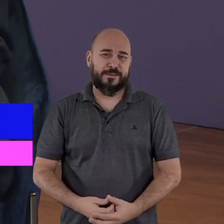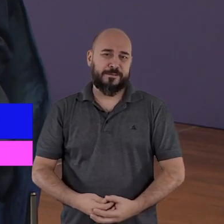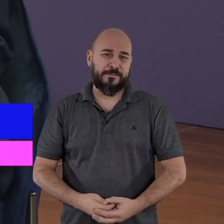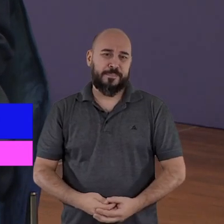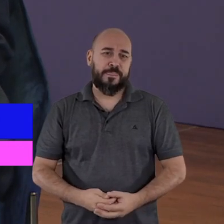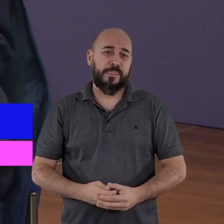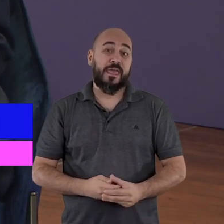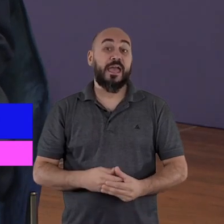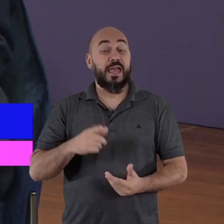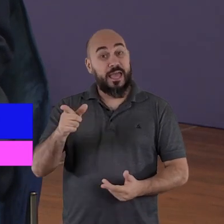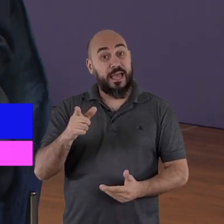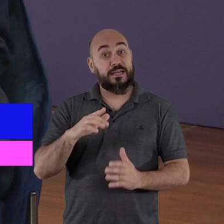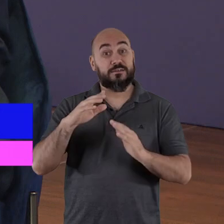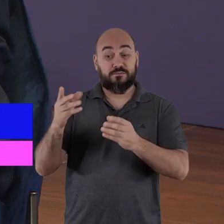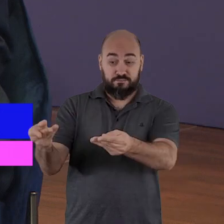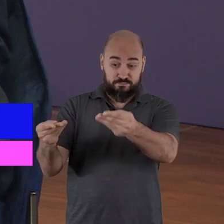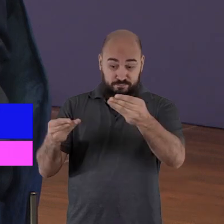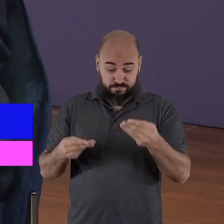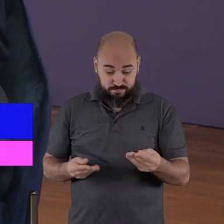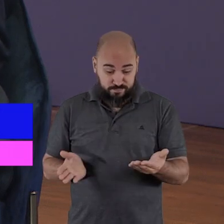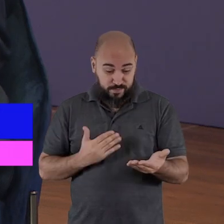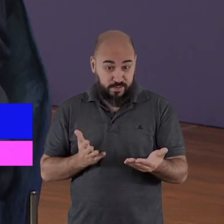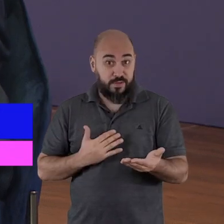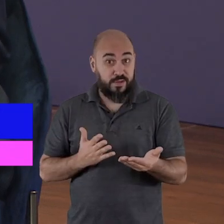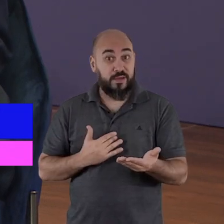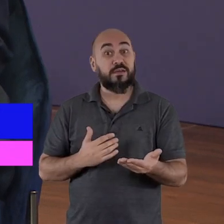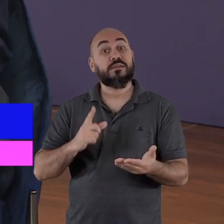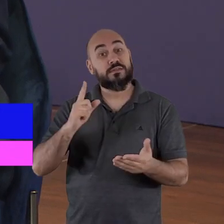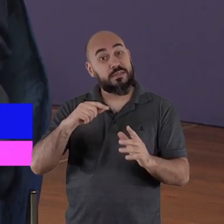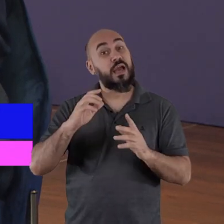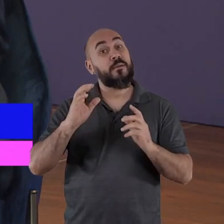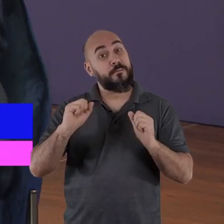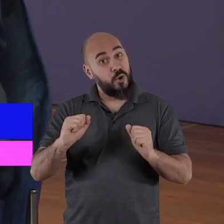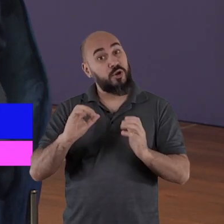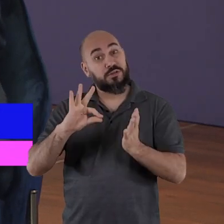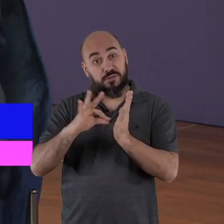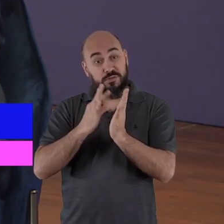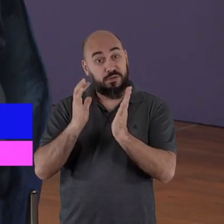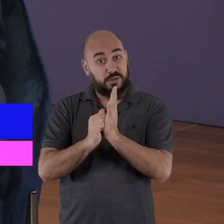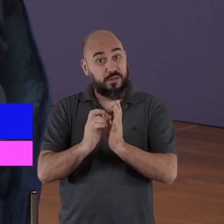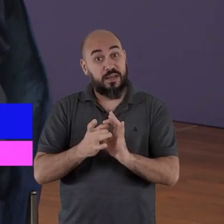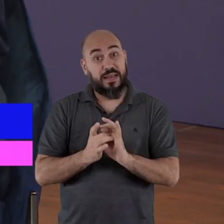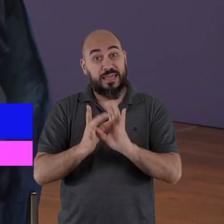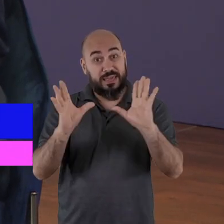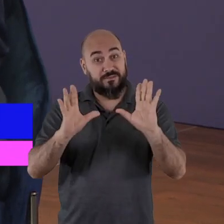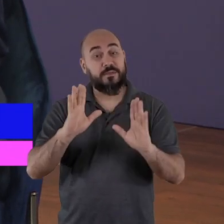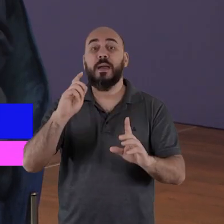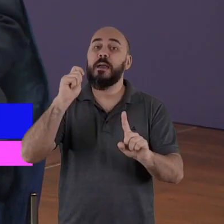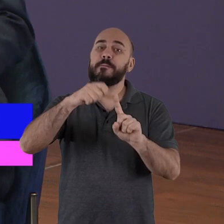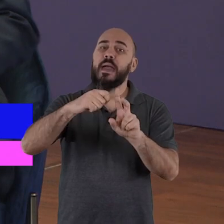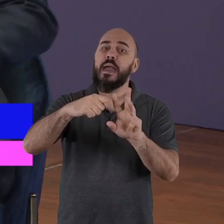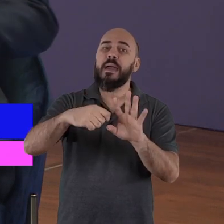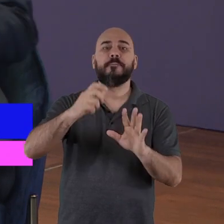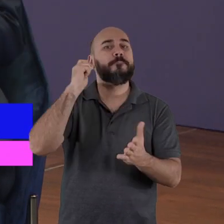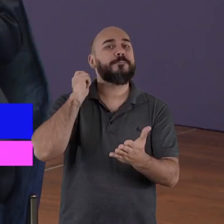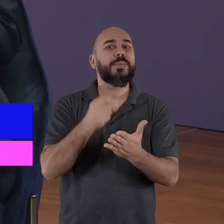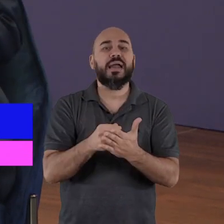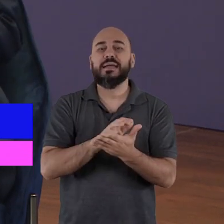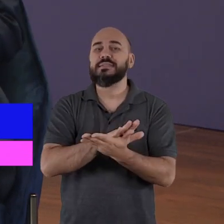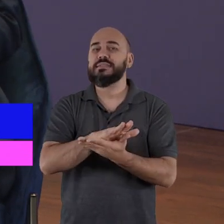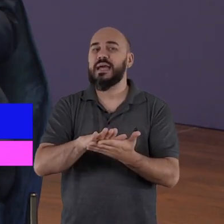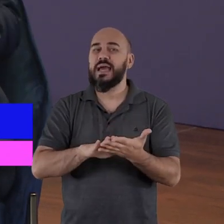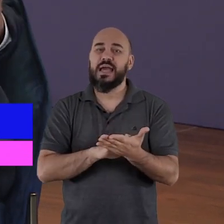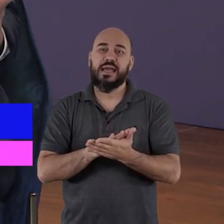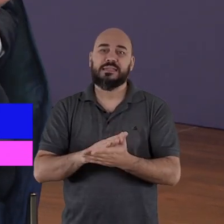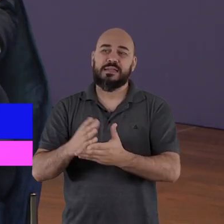Escola Bíblica está com as matrículas abertas e aqui você não paga mensalidade, porque os anjos da